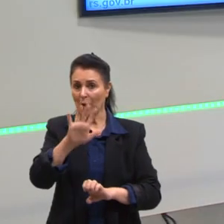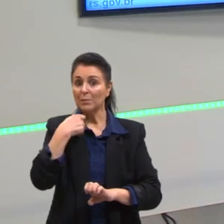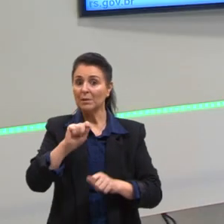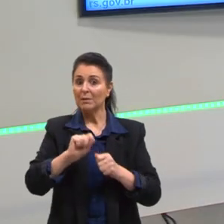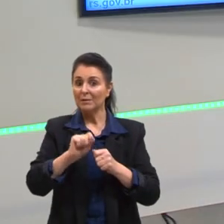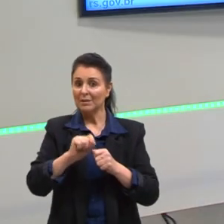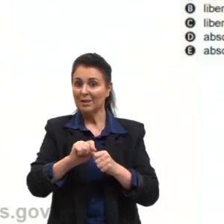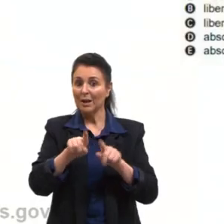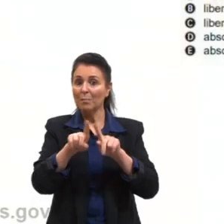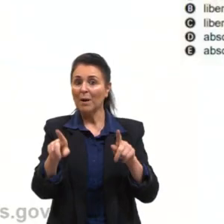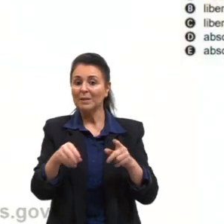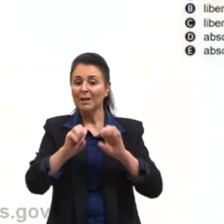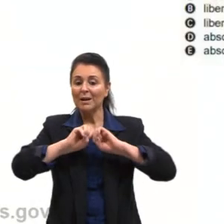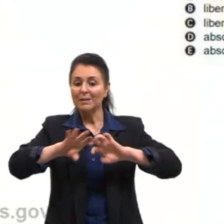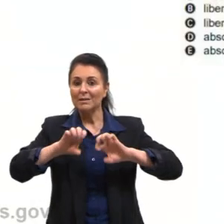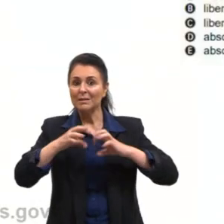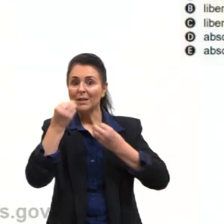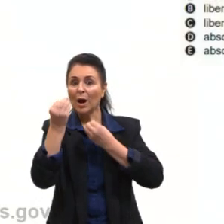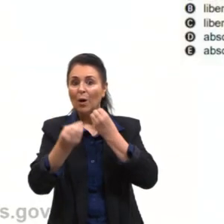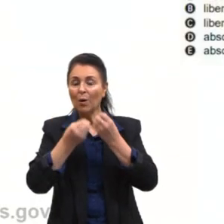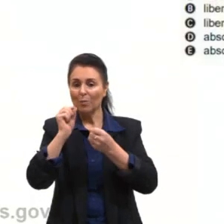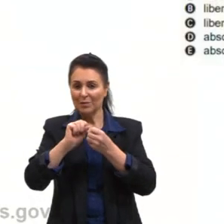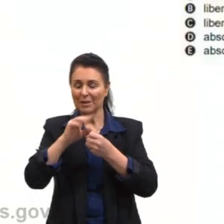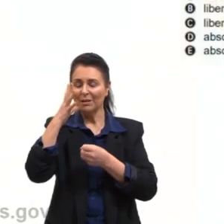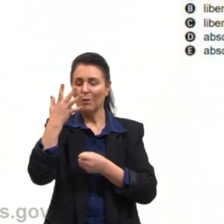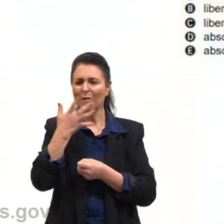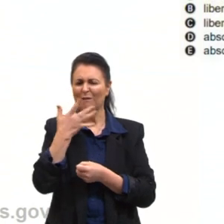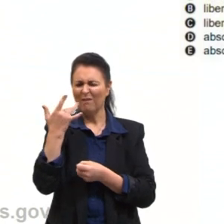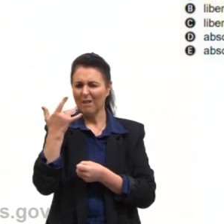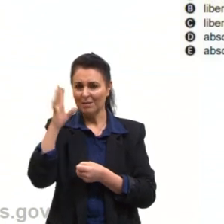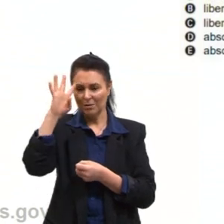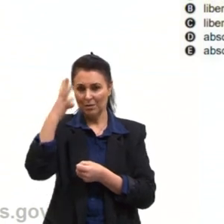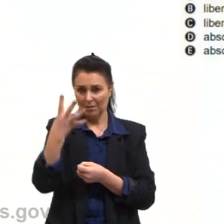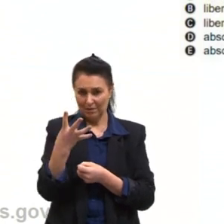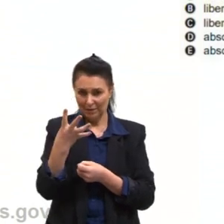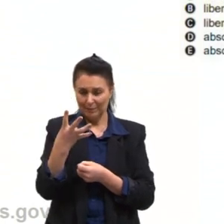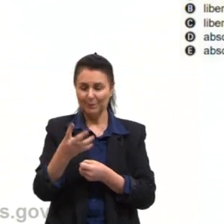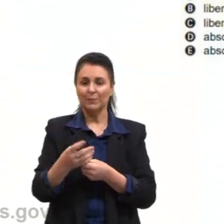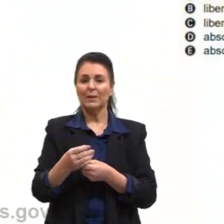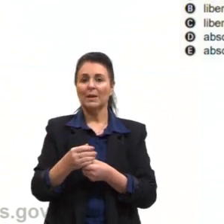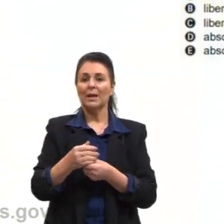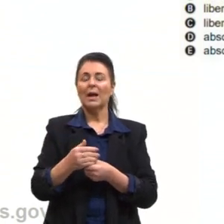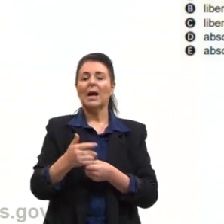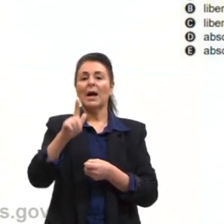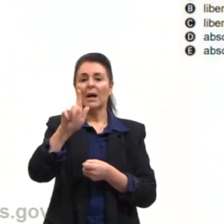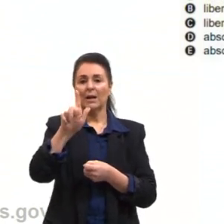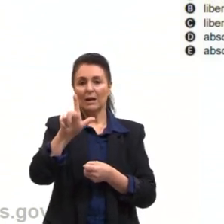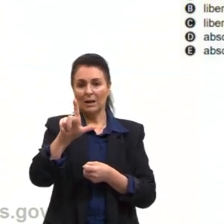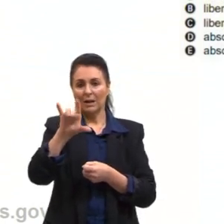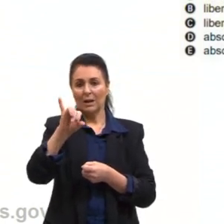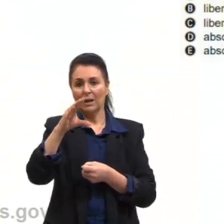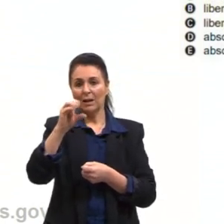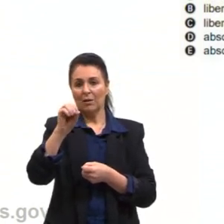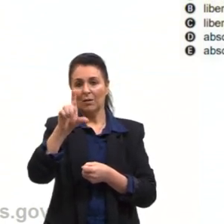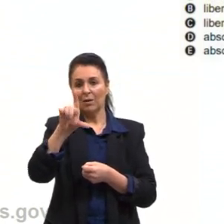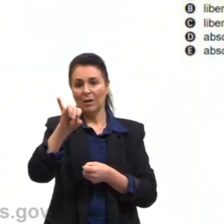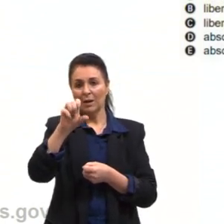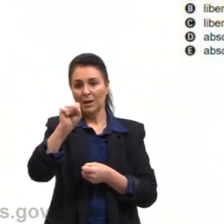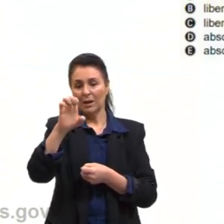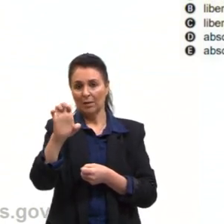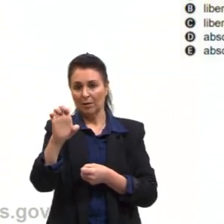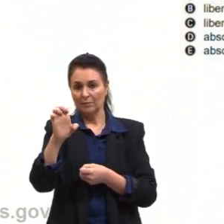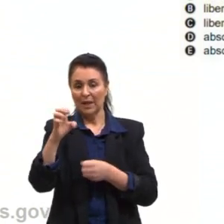só que ela diz como é que é fácil para gente resolver Porque diz o seguinte a glicólise é um processo que ocorre nas